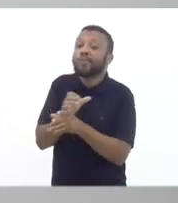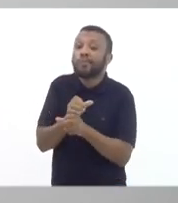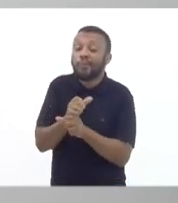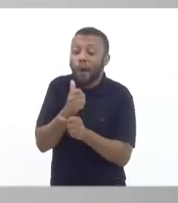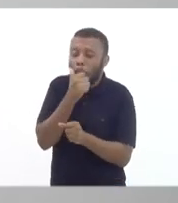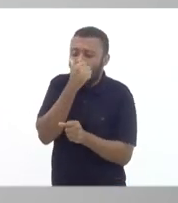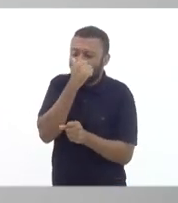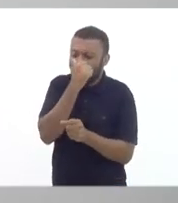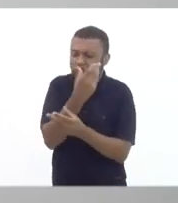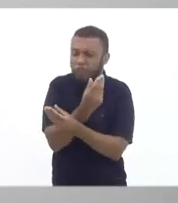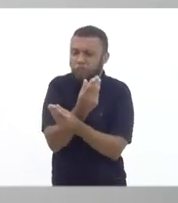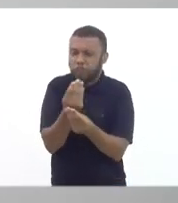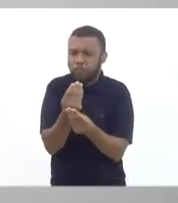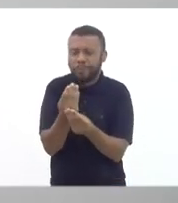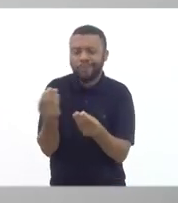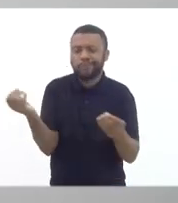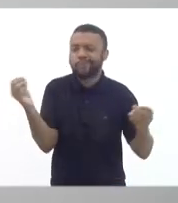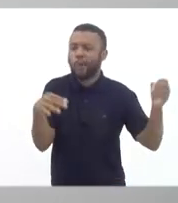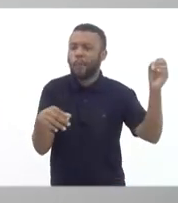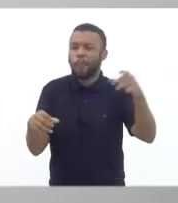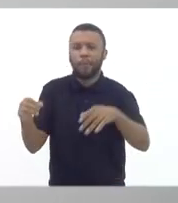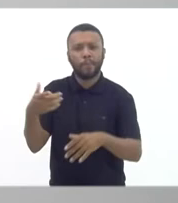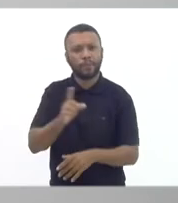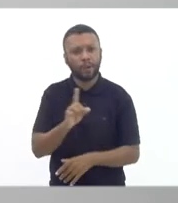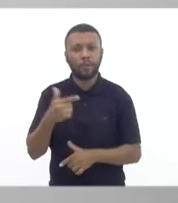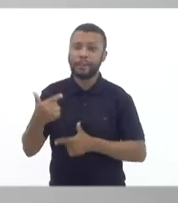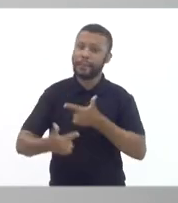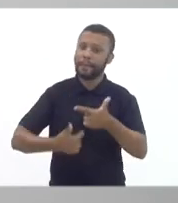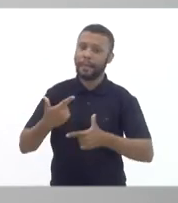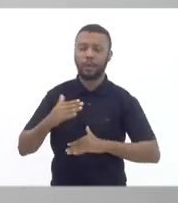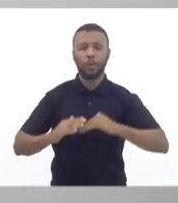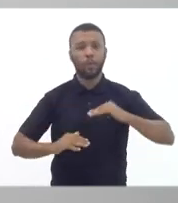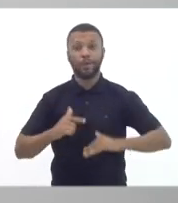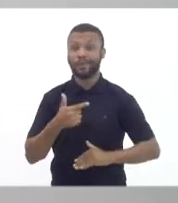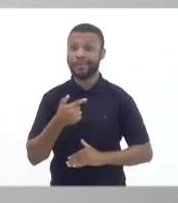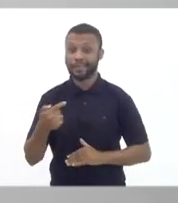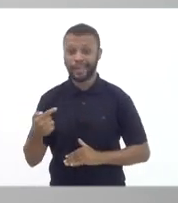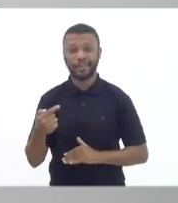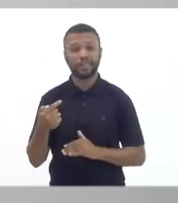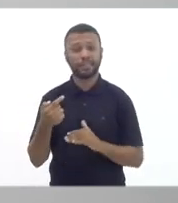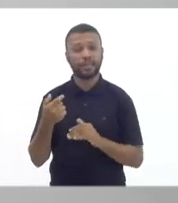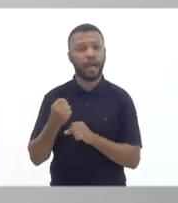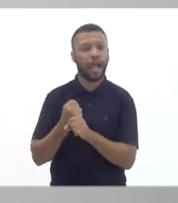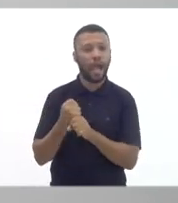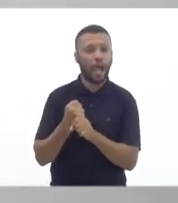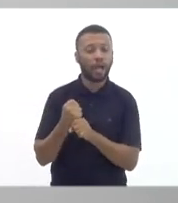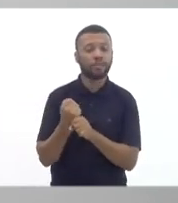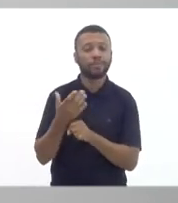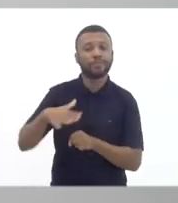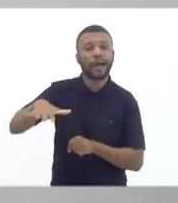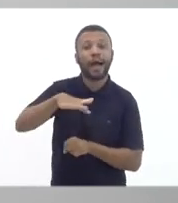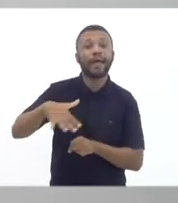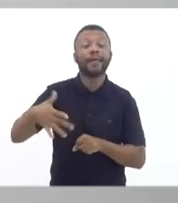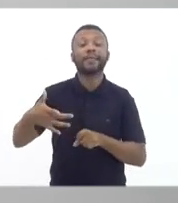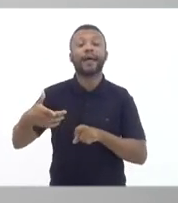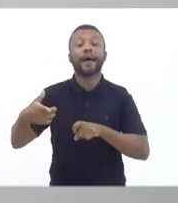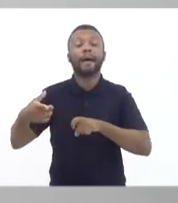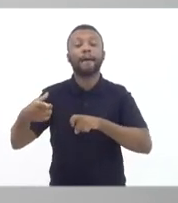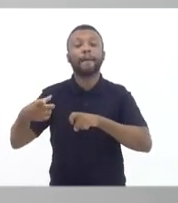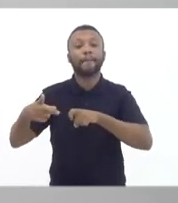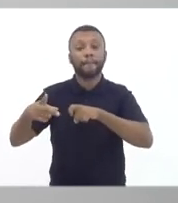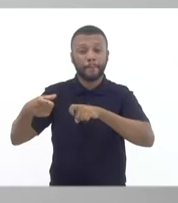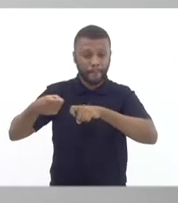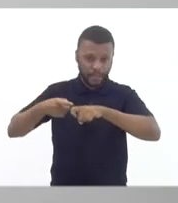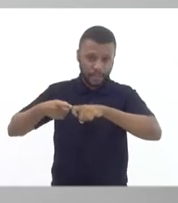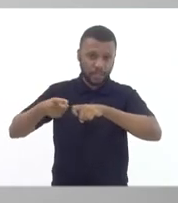que sempre trabalhou muito bem, fiz carreira durante 27 anos na medicina felina, na medicina